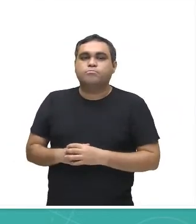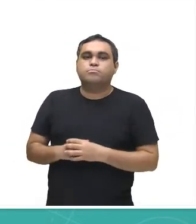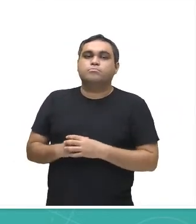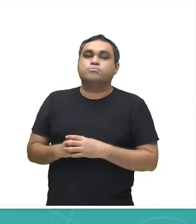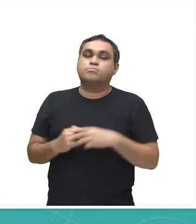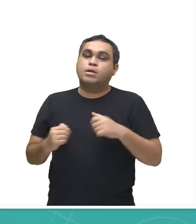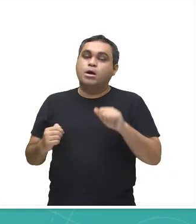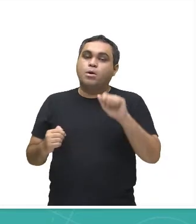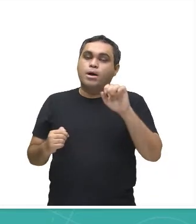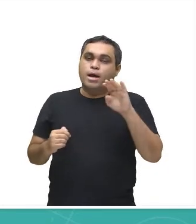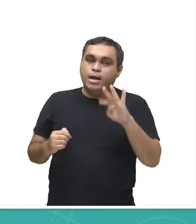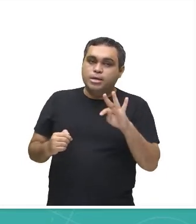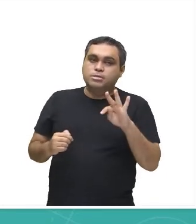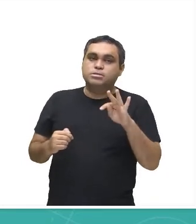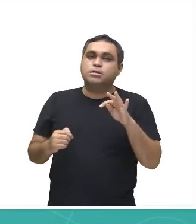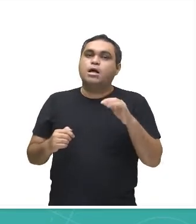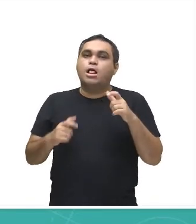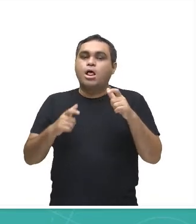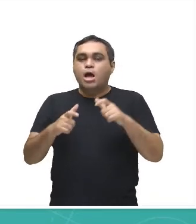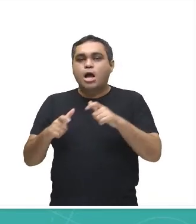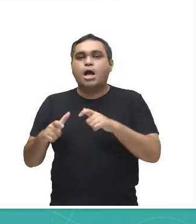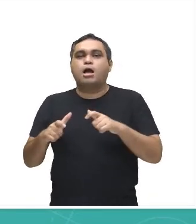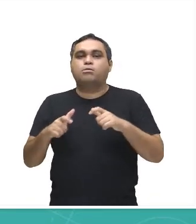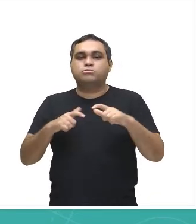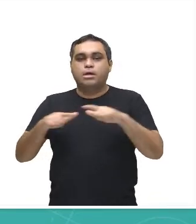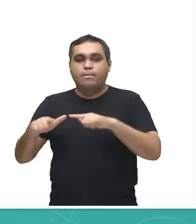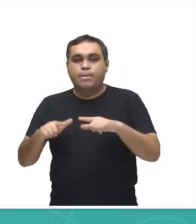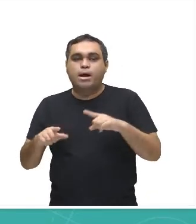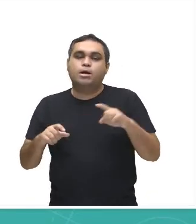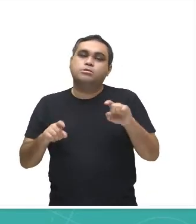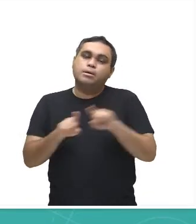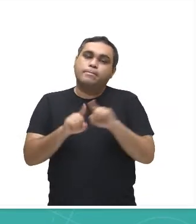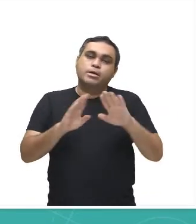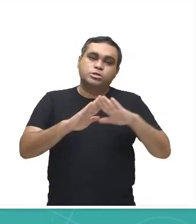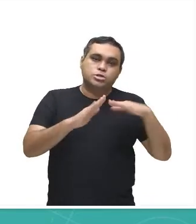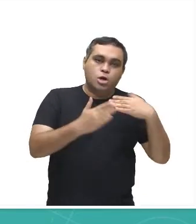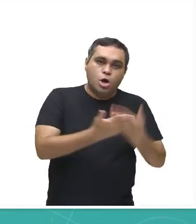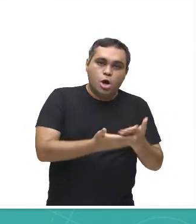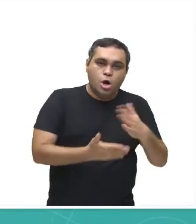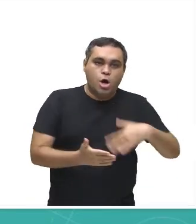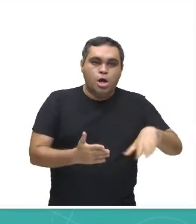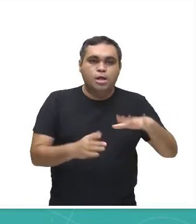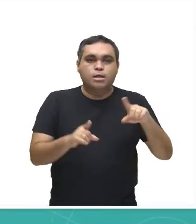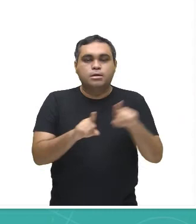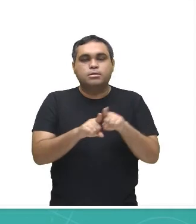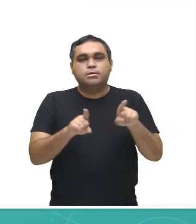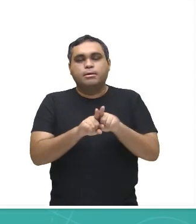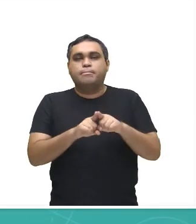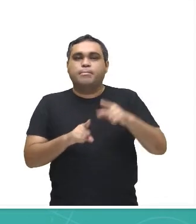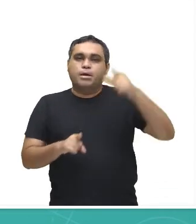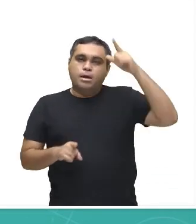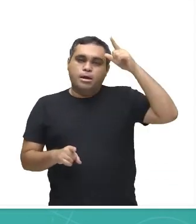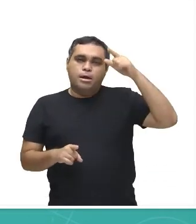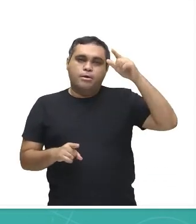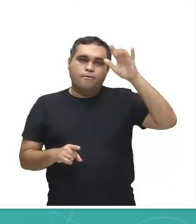referi ao universo escolar, então school, college, university. Então, quando eu me referi na escola,